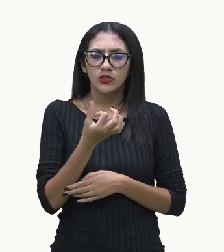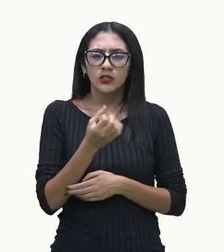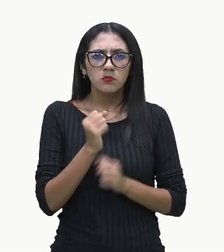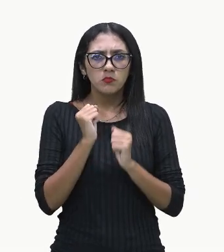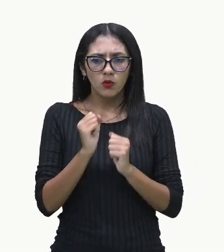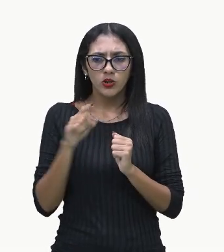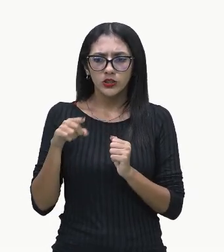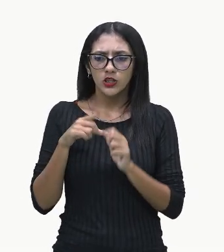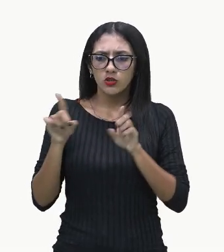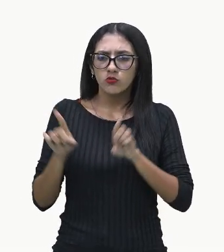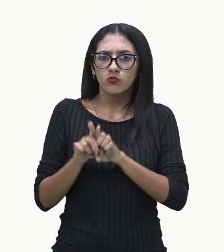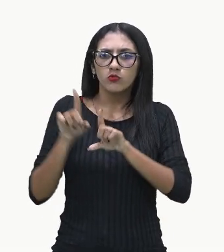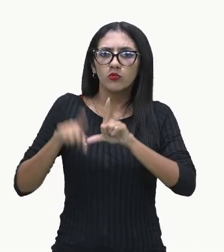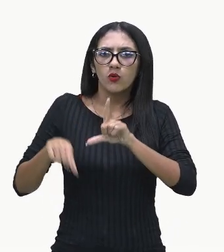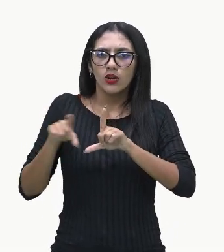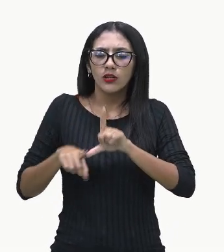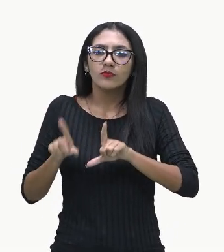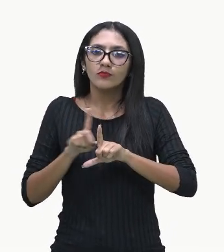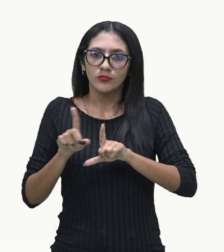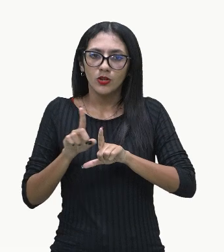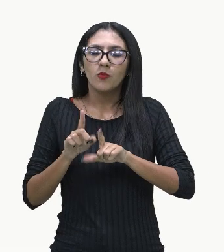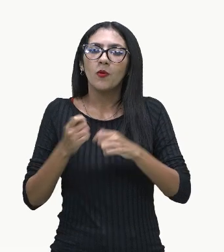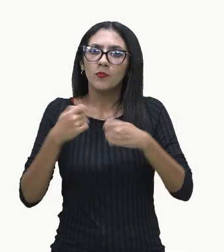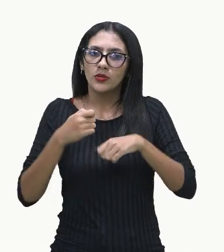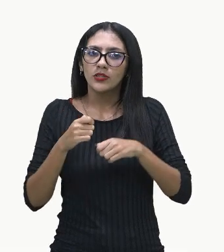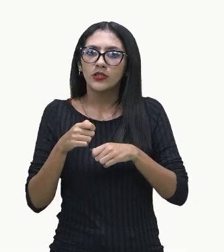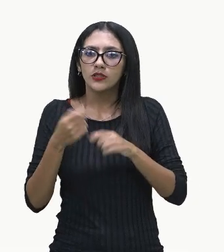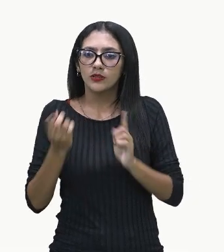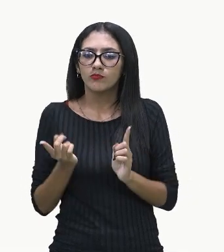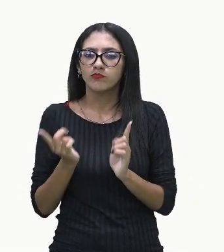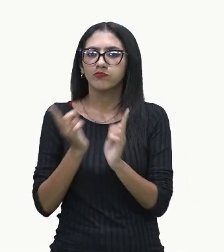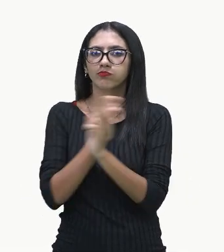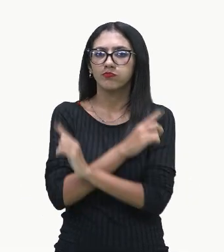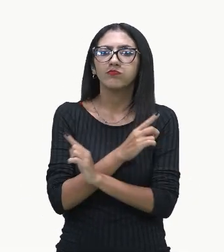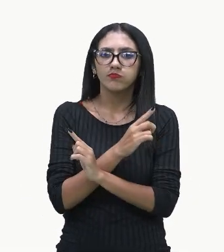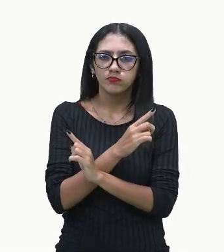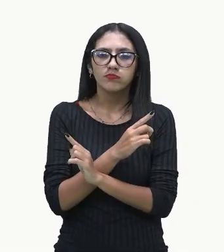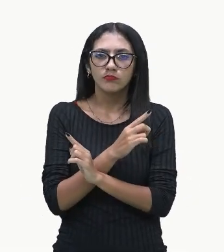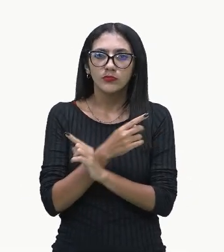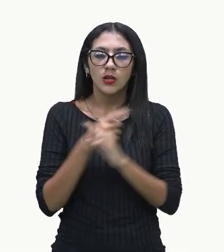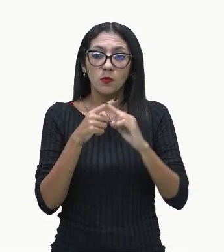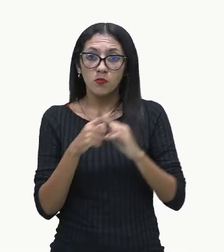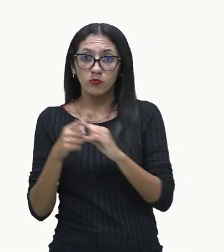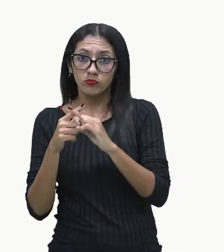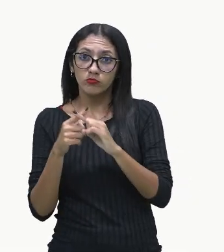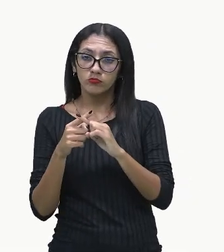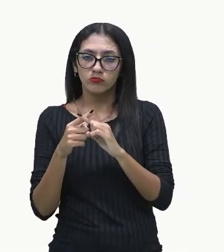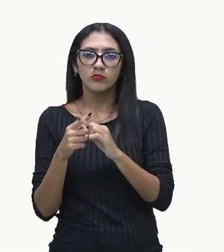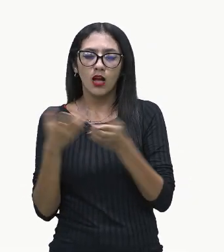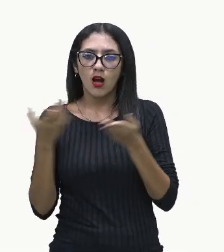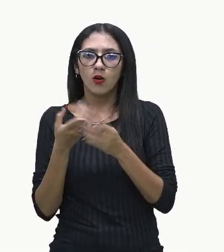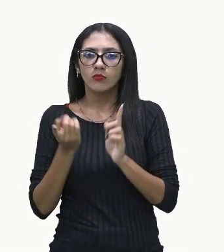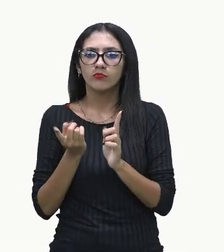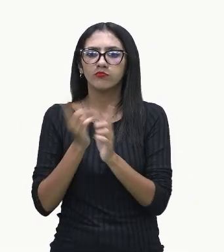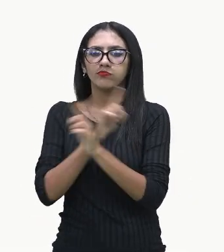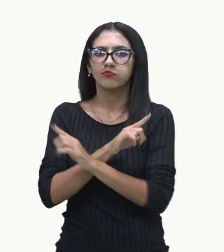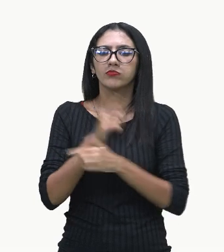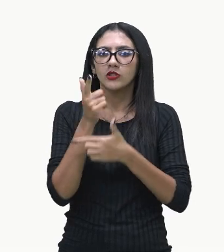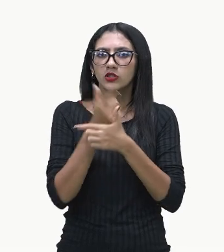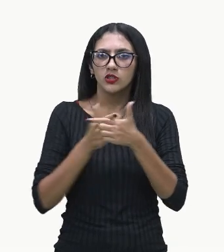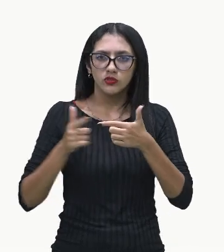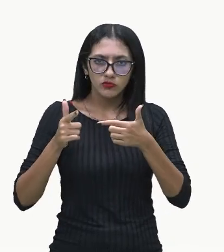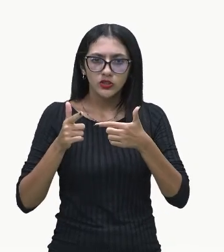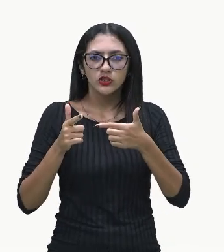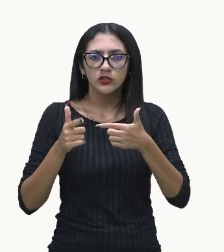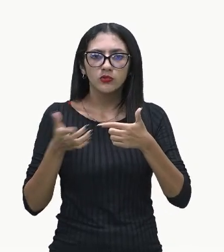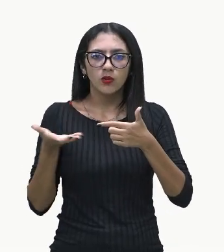com ele? Não. O 16 vai ter que passar para o outro lado, operação contrária. Se ele está multiplicando, ele